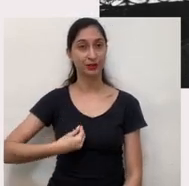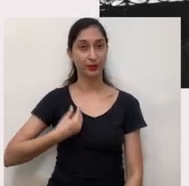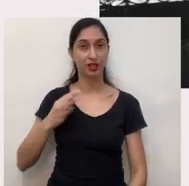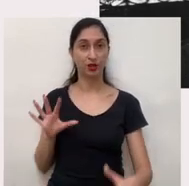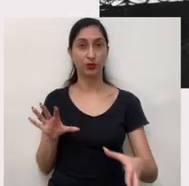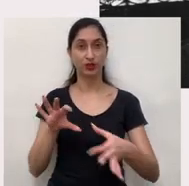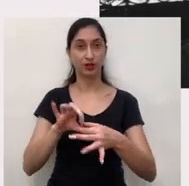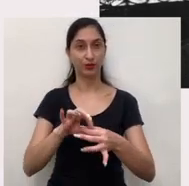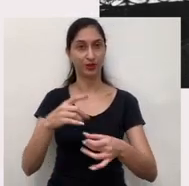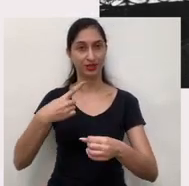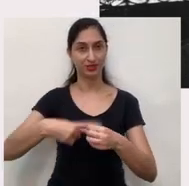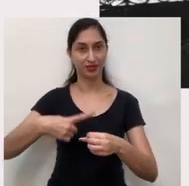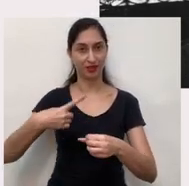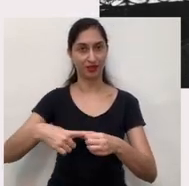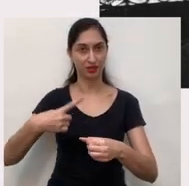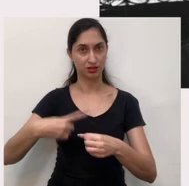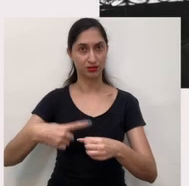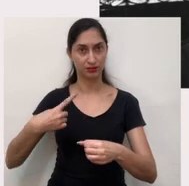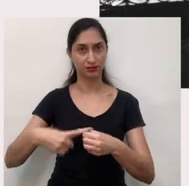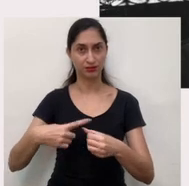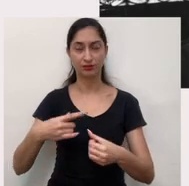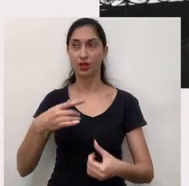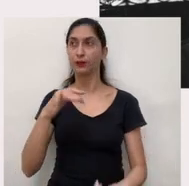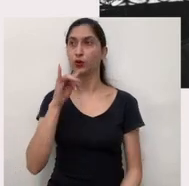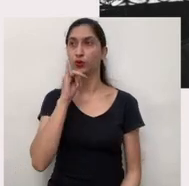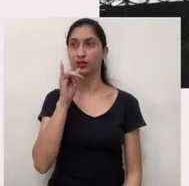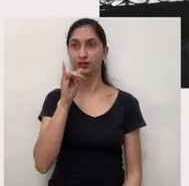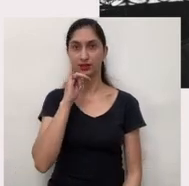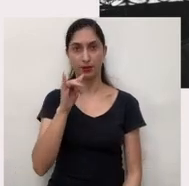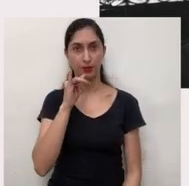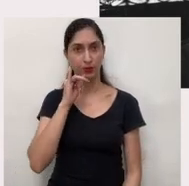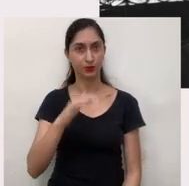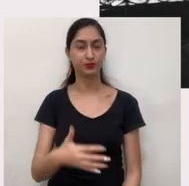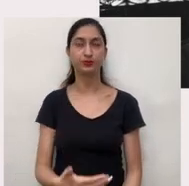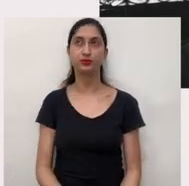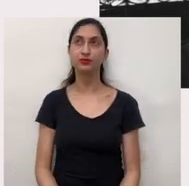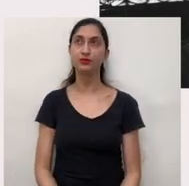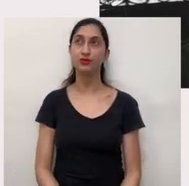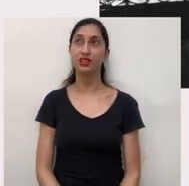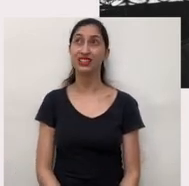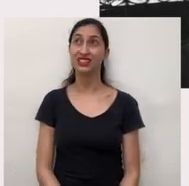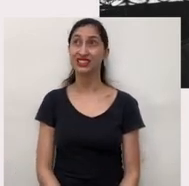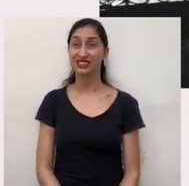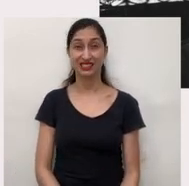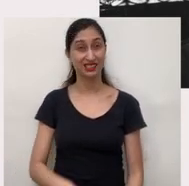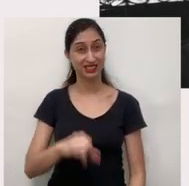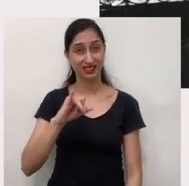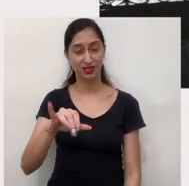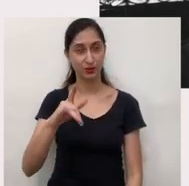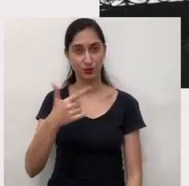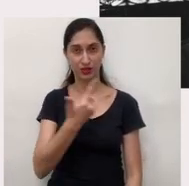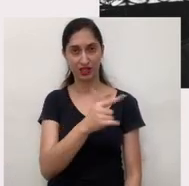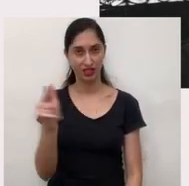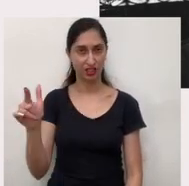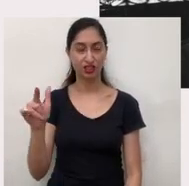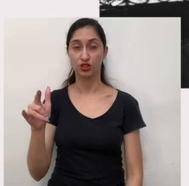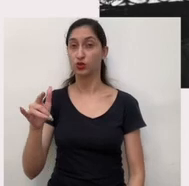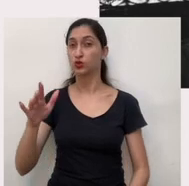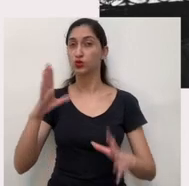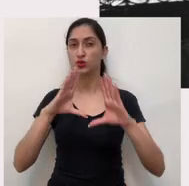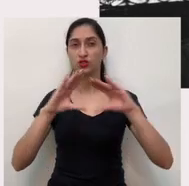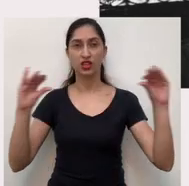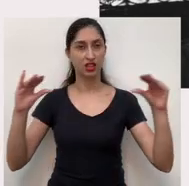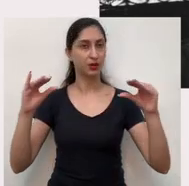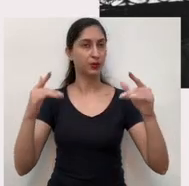da cidade, né? Para Ruskin, por exemplo, né, onde não há sossego, não pode haver ornamento. O ornamento está